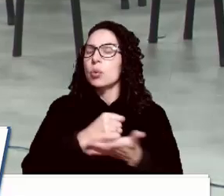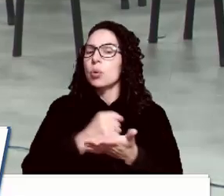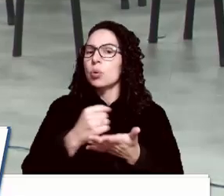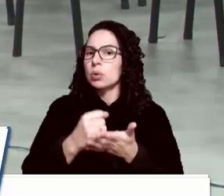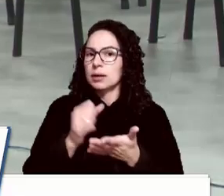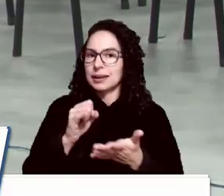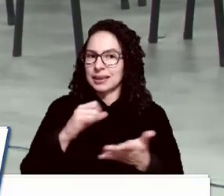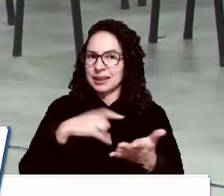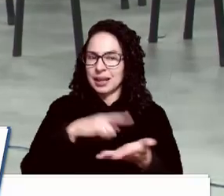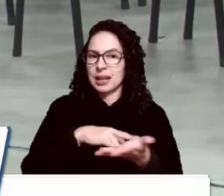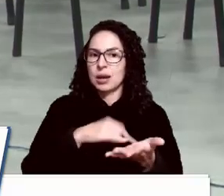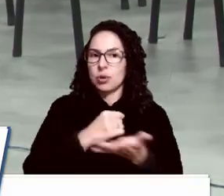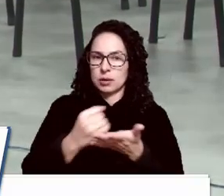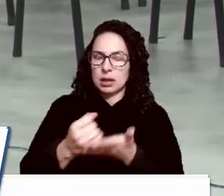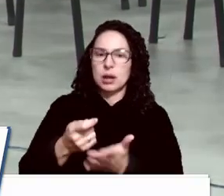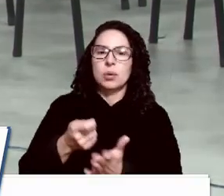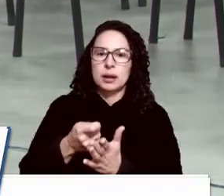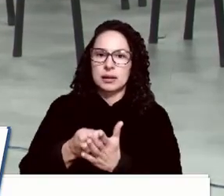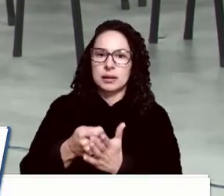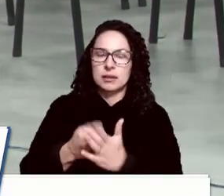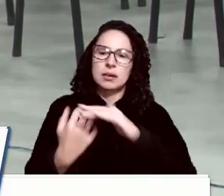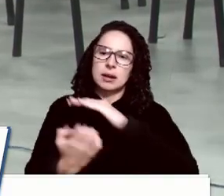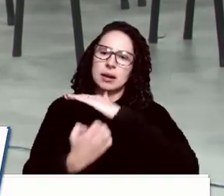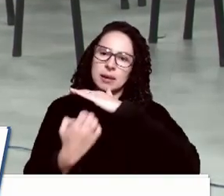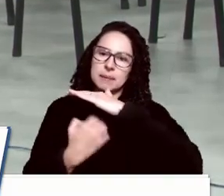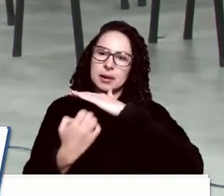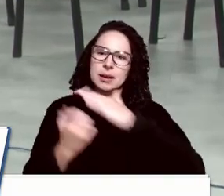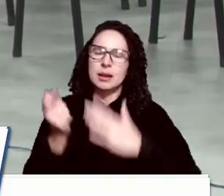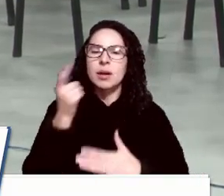contrato, exigir isso, que a empresa faça